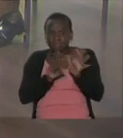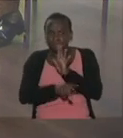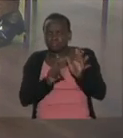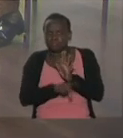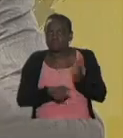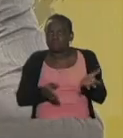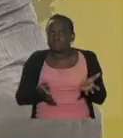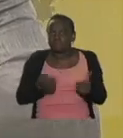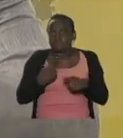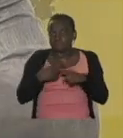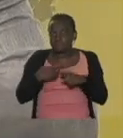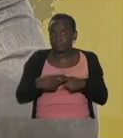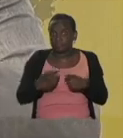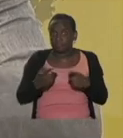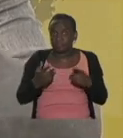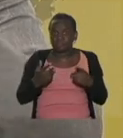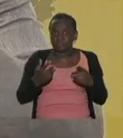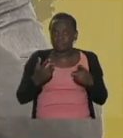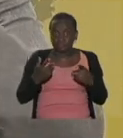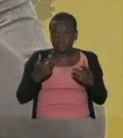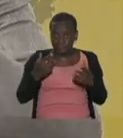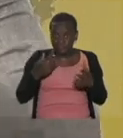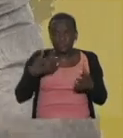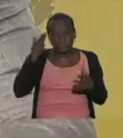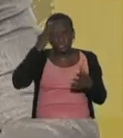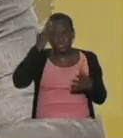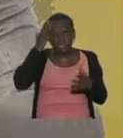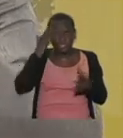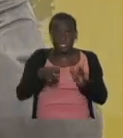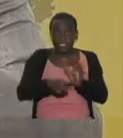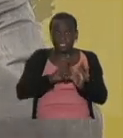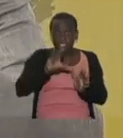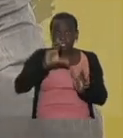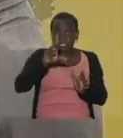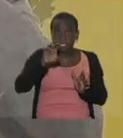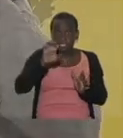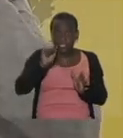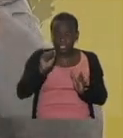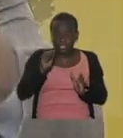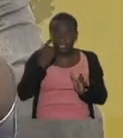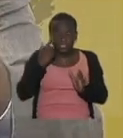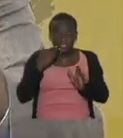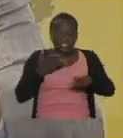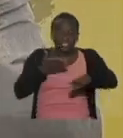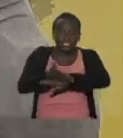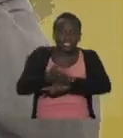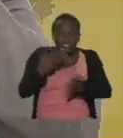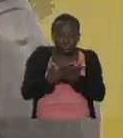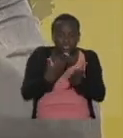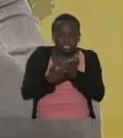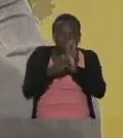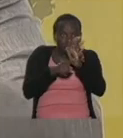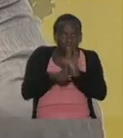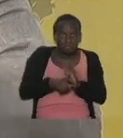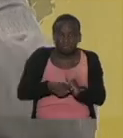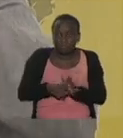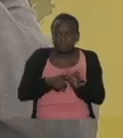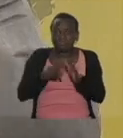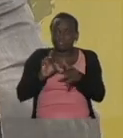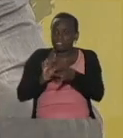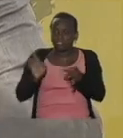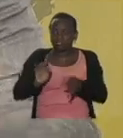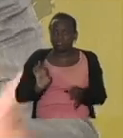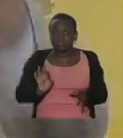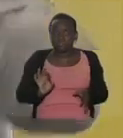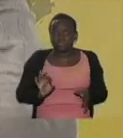levantou porque nós o nós até onde sabemos o Creia ainda não foi autorizado a fazer um estudo e para fazer